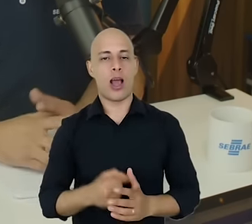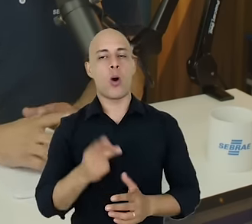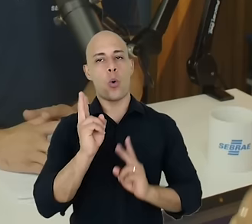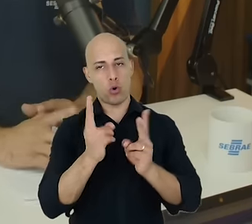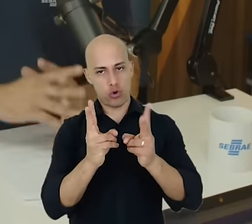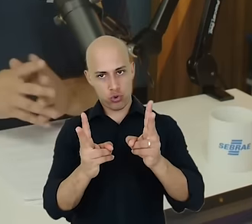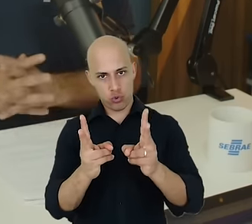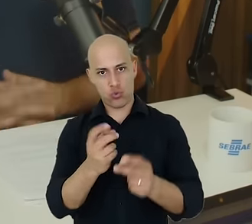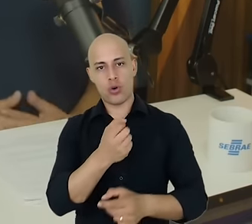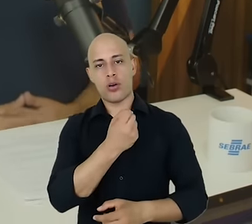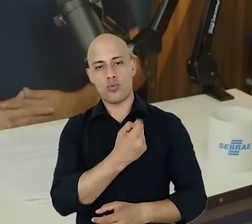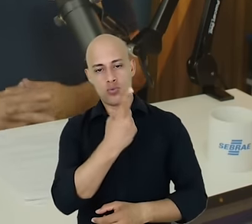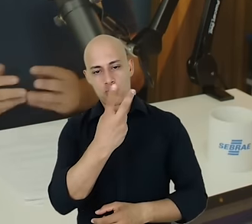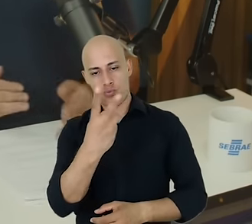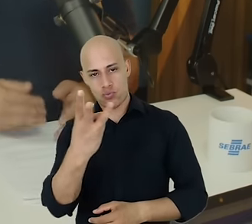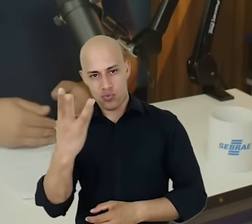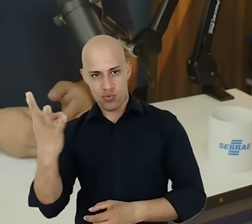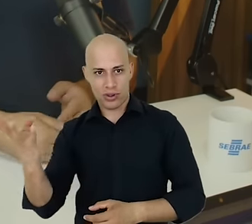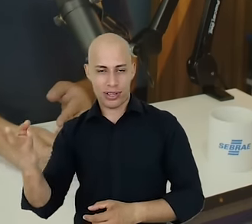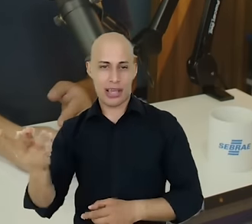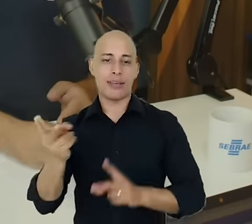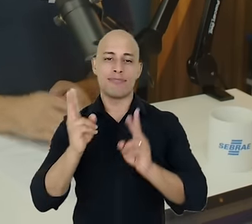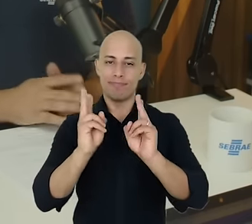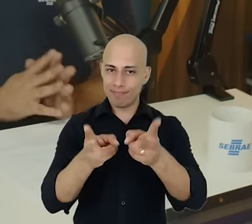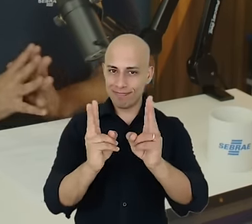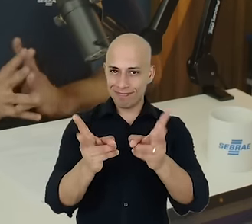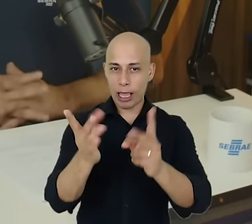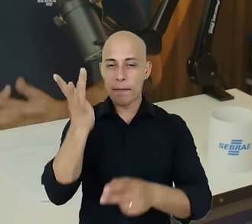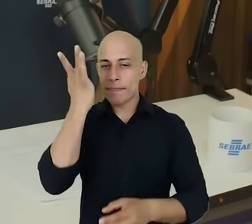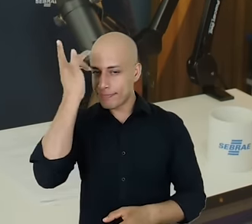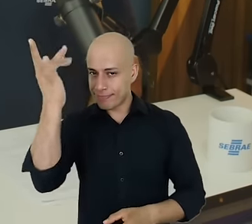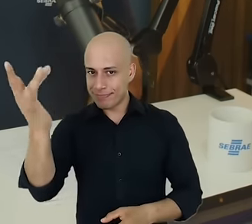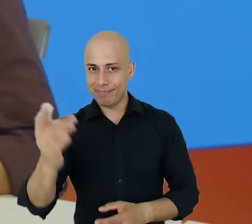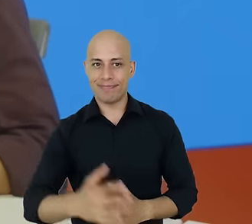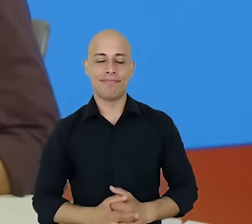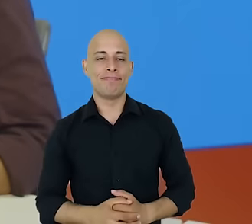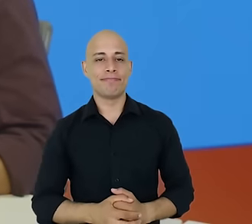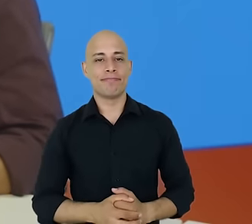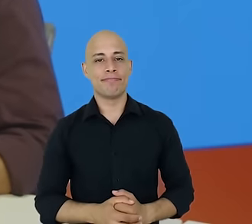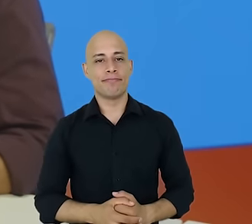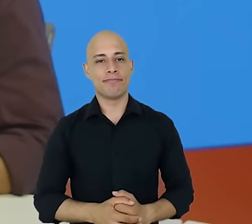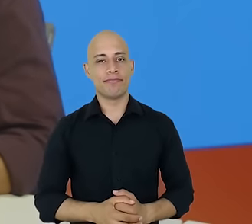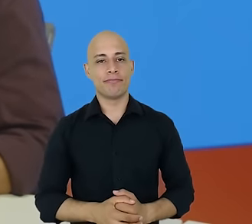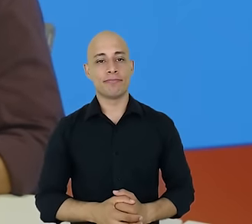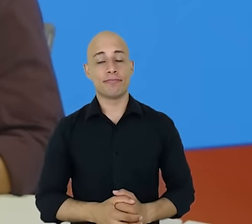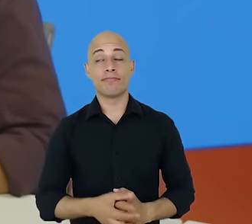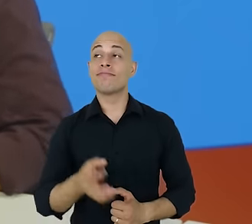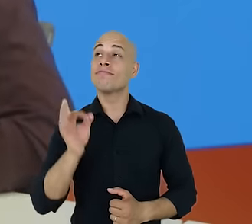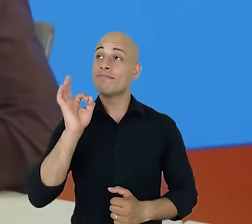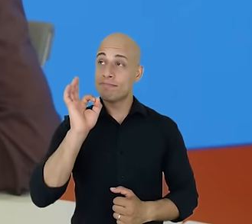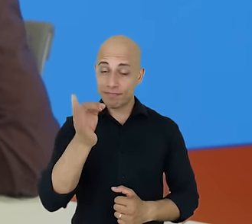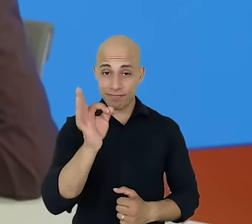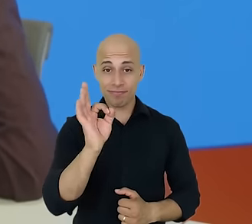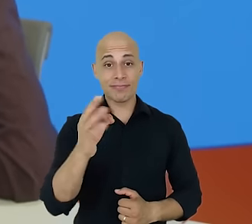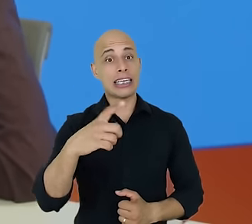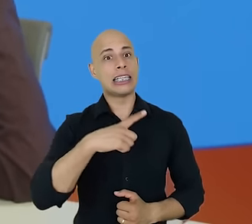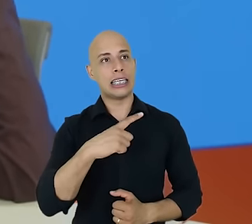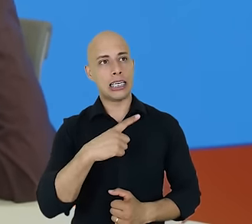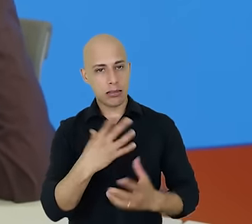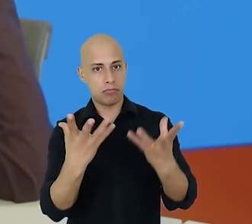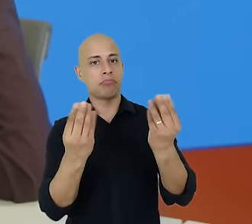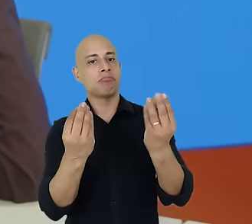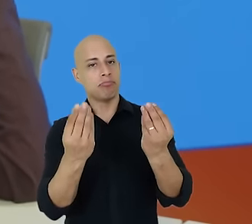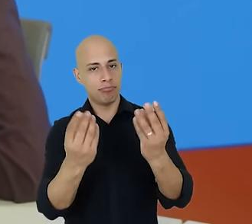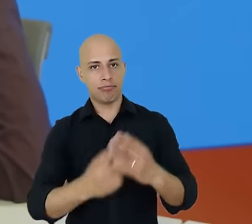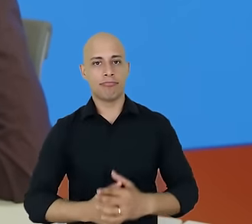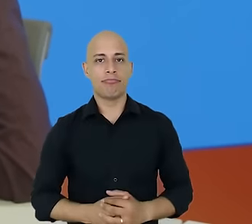continua importante trazer porque acontece recorrentemente no dia a dia é verdade a gente tem bastante bastante coisa nesse